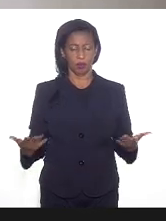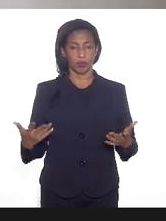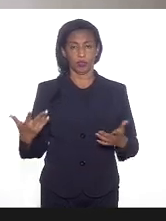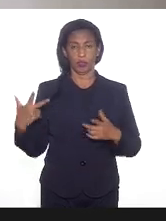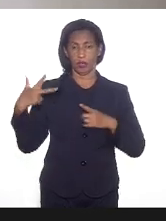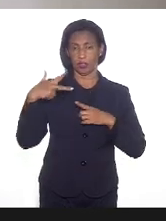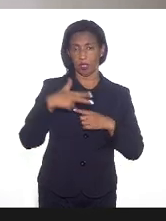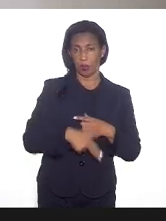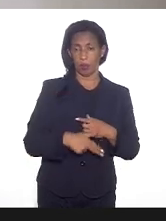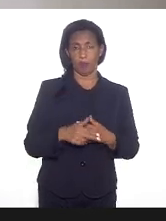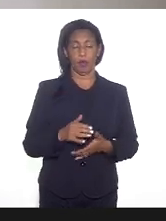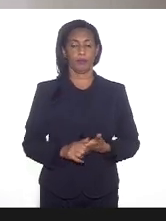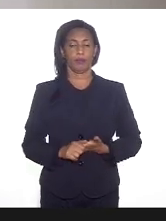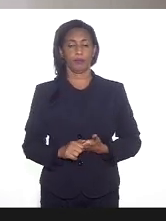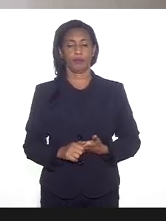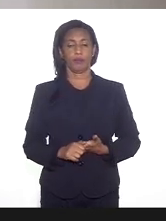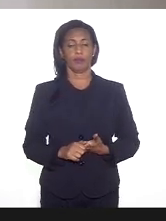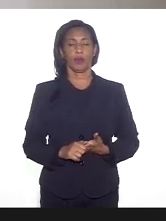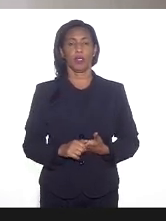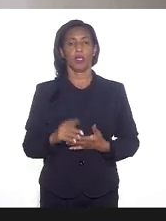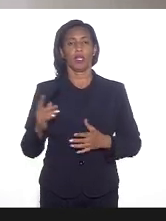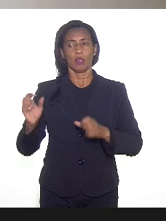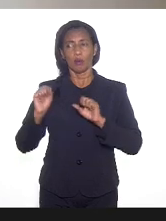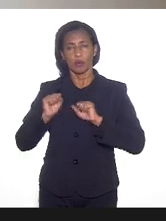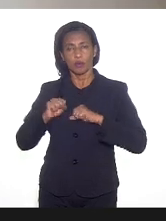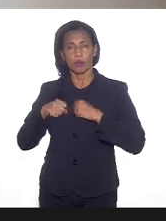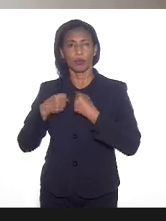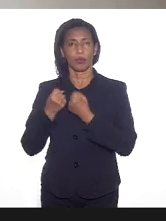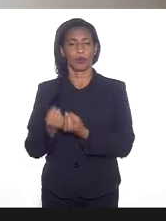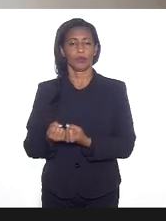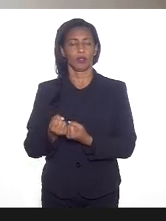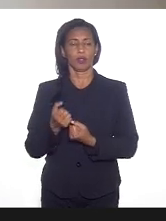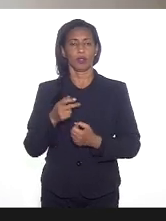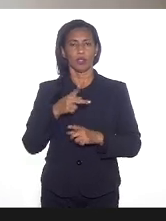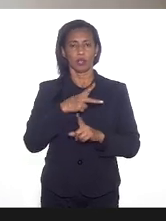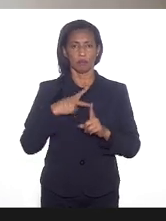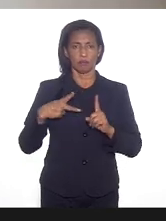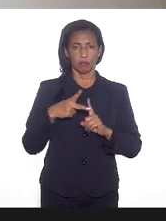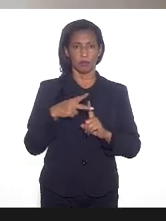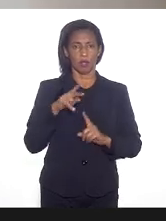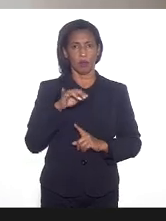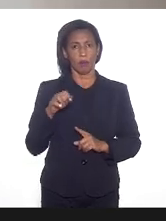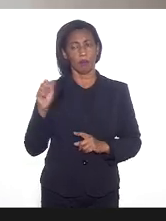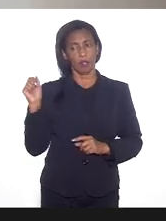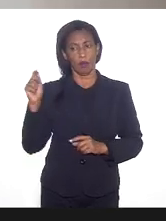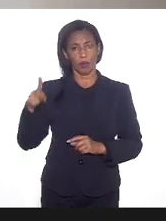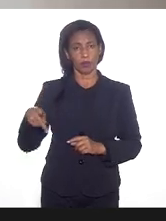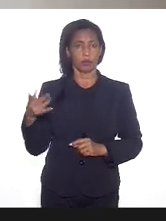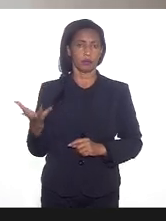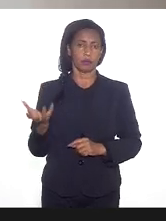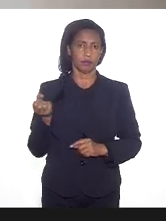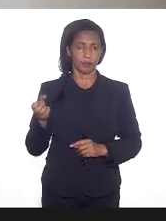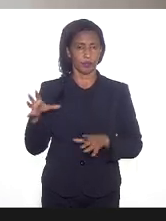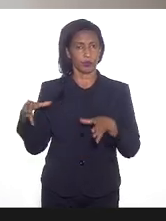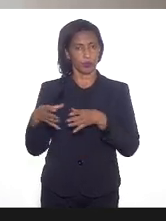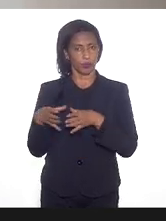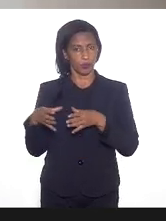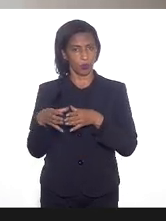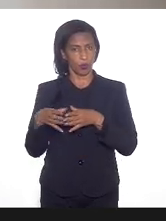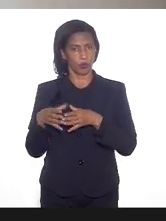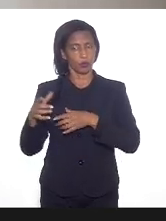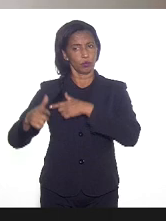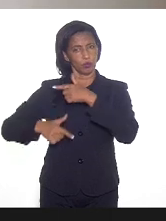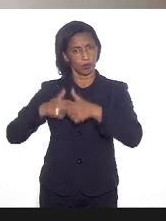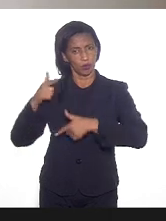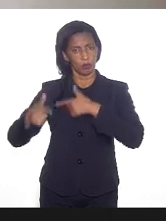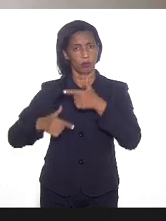interromper a sangria e buscar fortalecer o Rio Previdência para que os aposentados e pensionistas, o conjunto dos servidores públicos